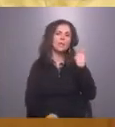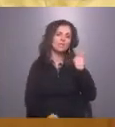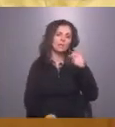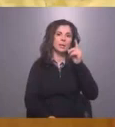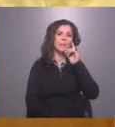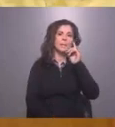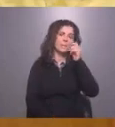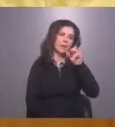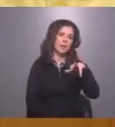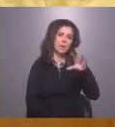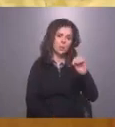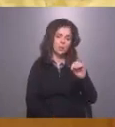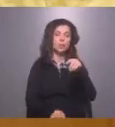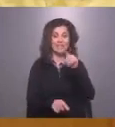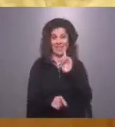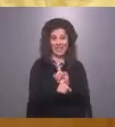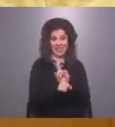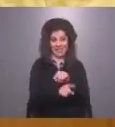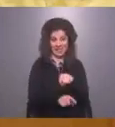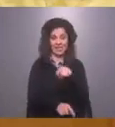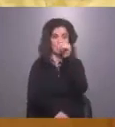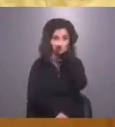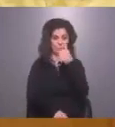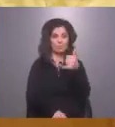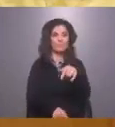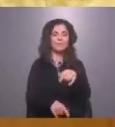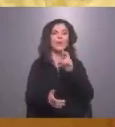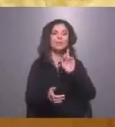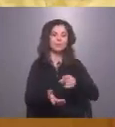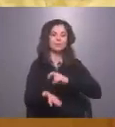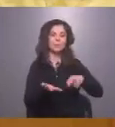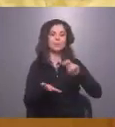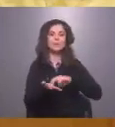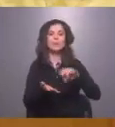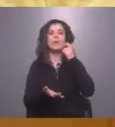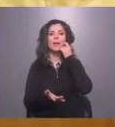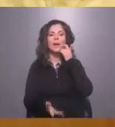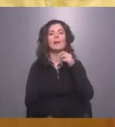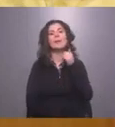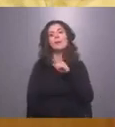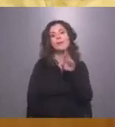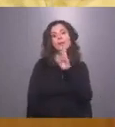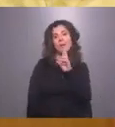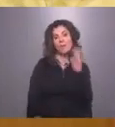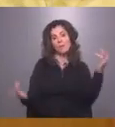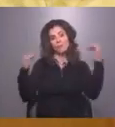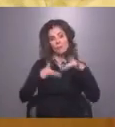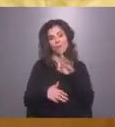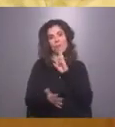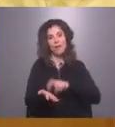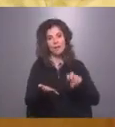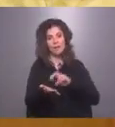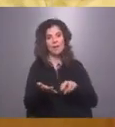dia tem lugar também a peregrinação da Diocese de Leiria-Fátima. É